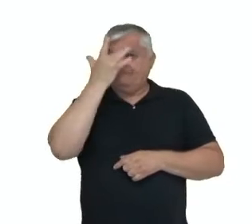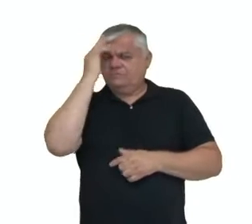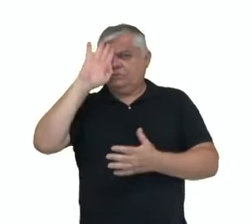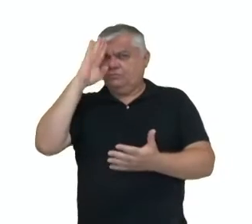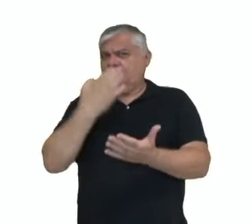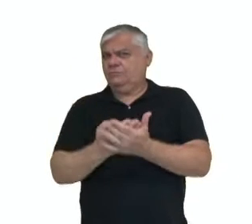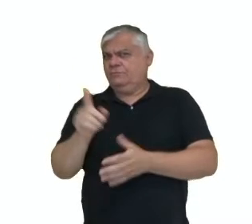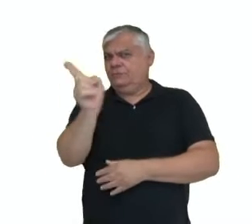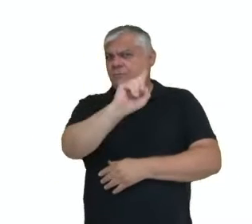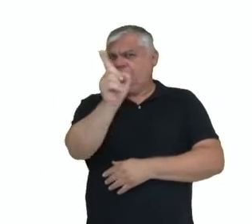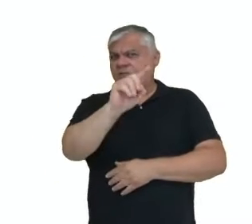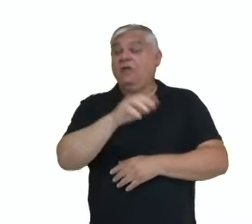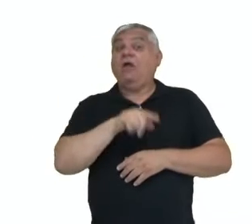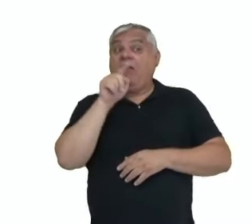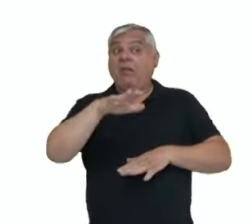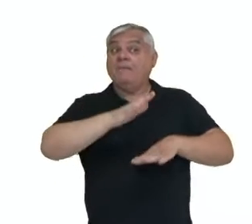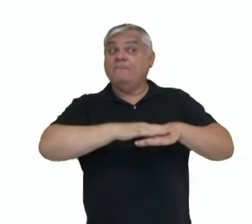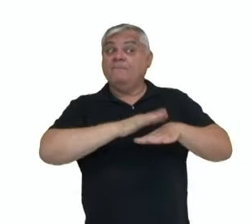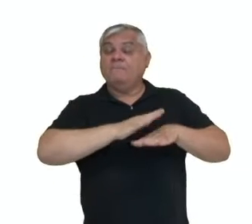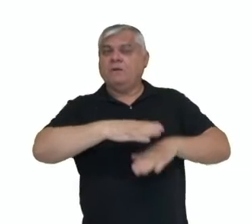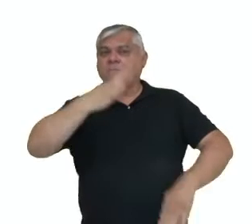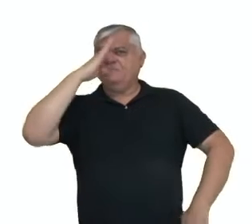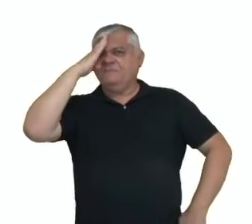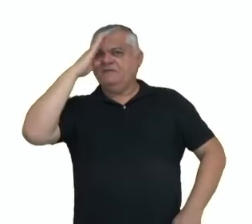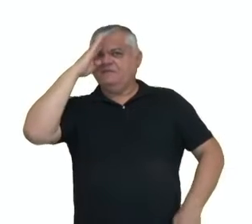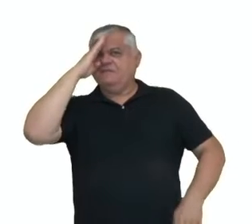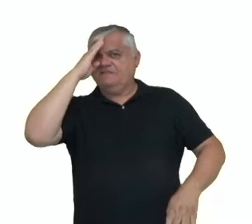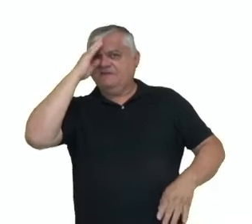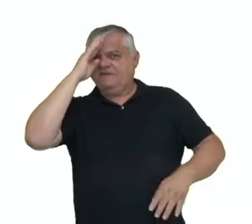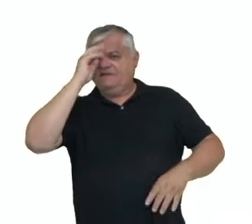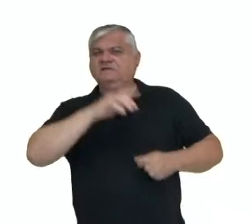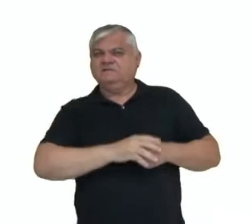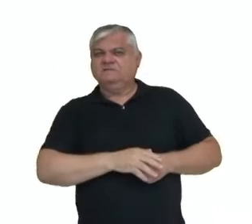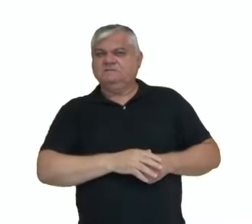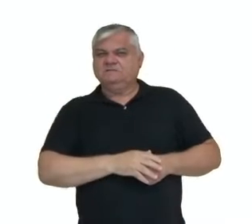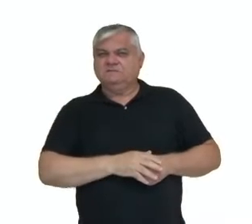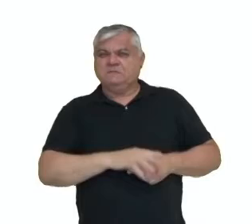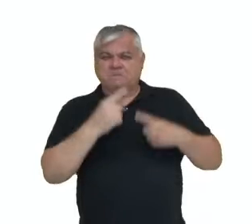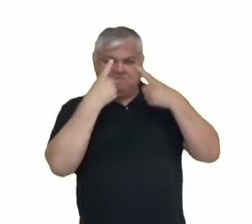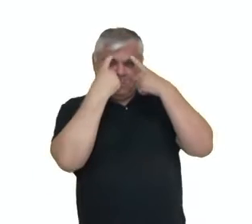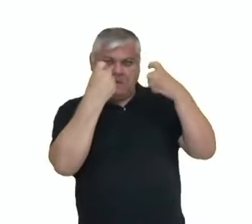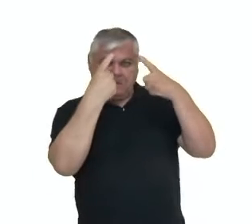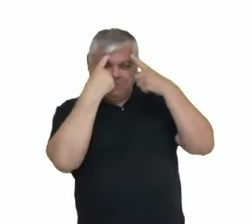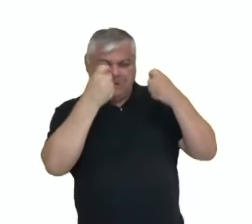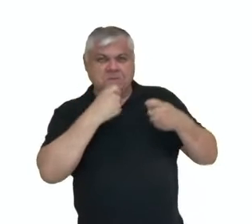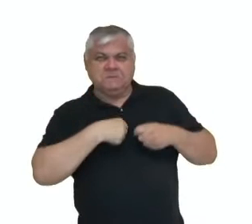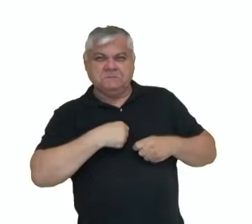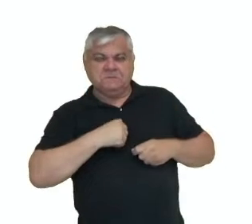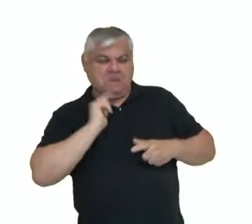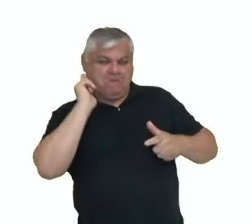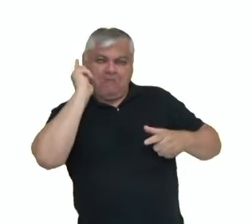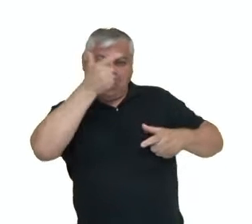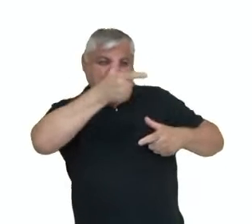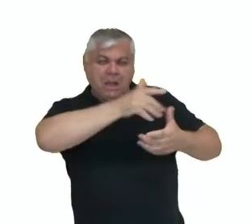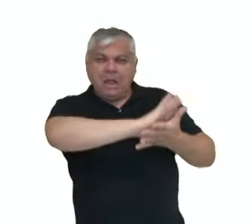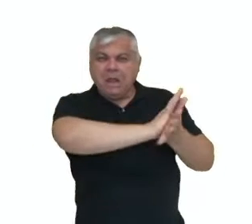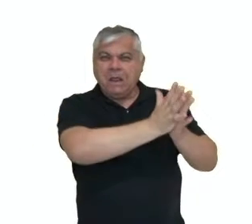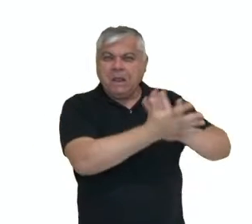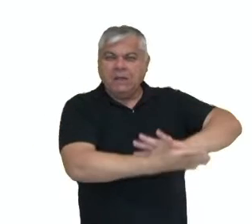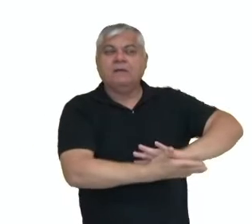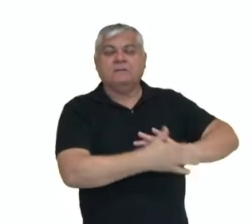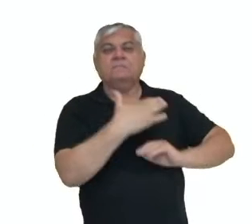morte ocorreu sob tortura. O ato religioso serviu como uma forma de pressão da sociedade civil contra o